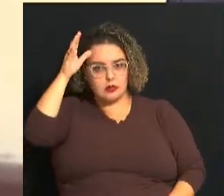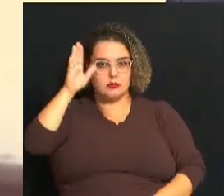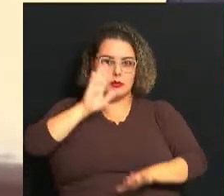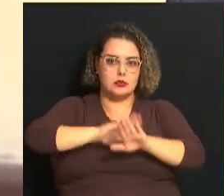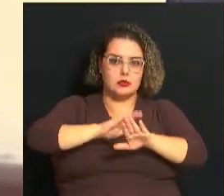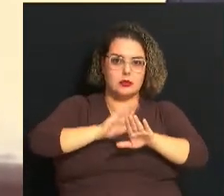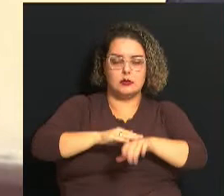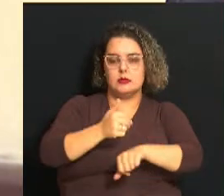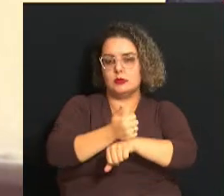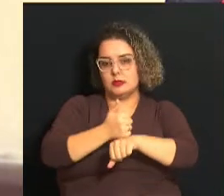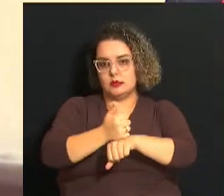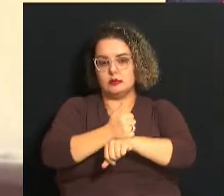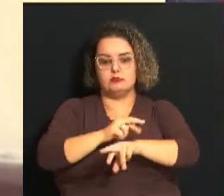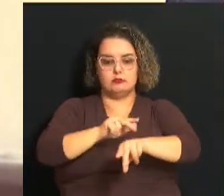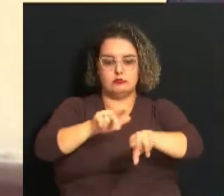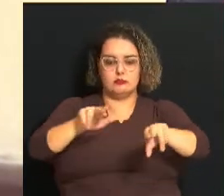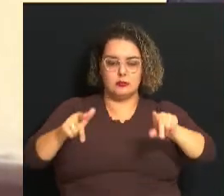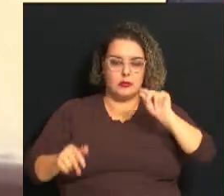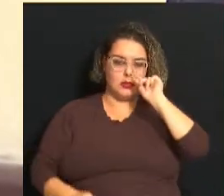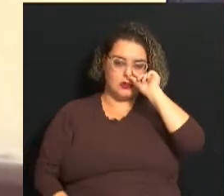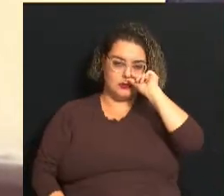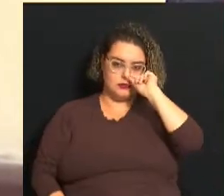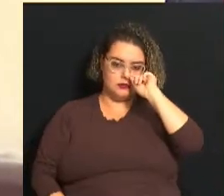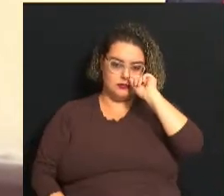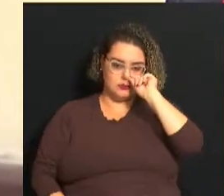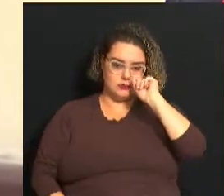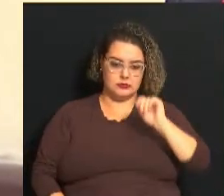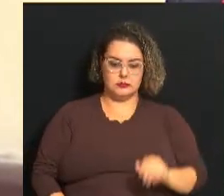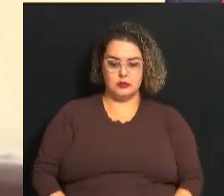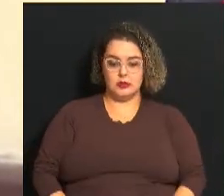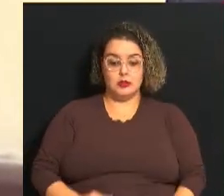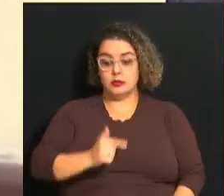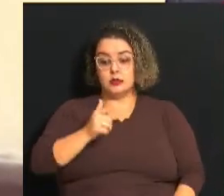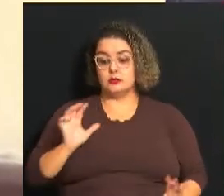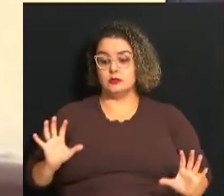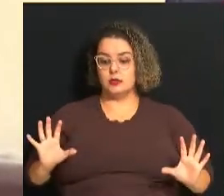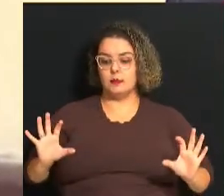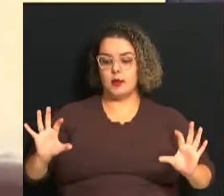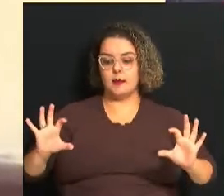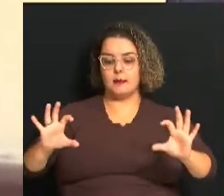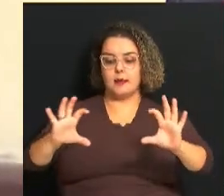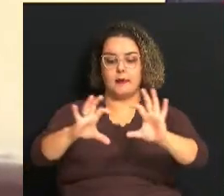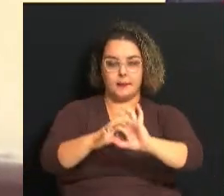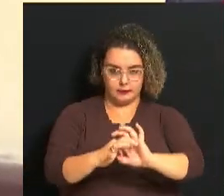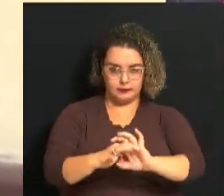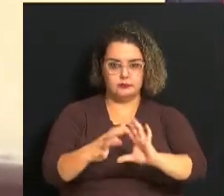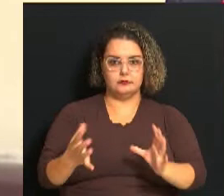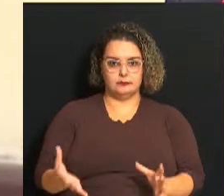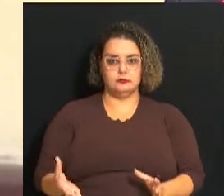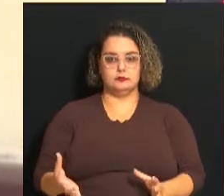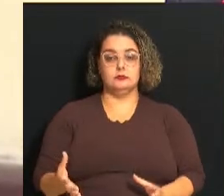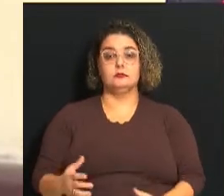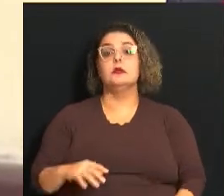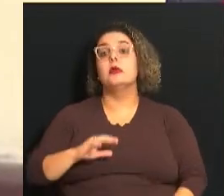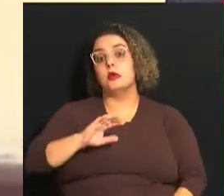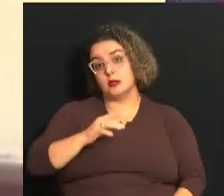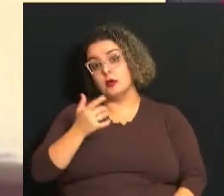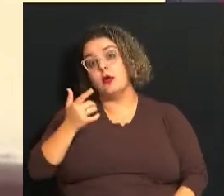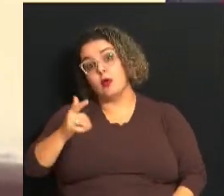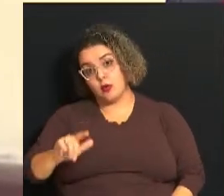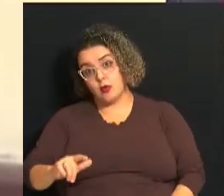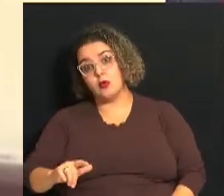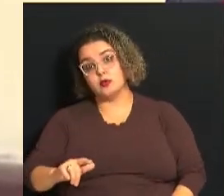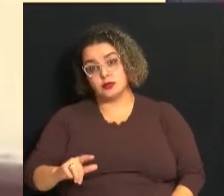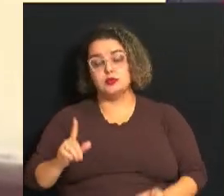atuação de profissionais diferentes acabavam por não se conectar e disse o de corria e até hoje a gente